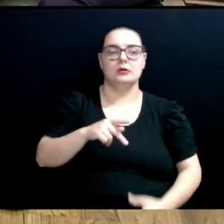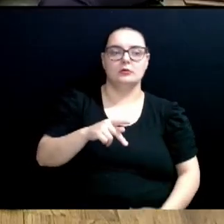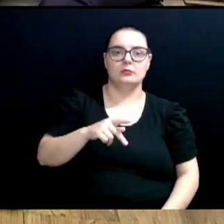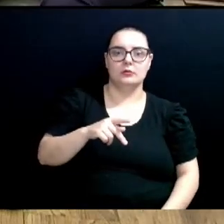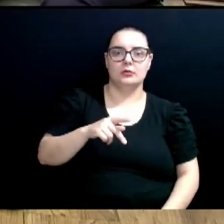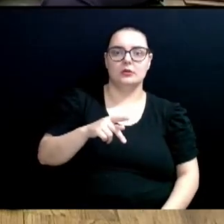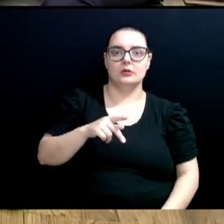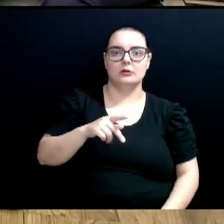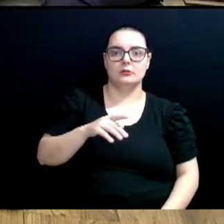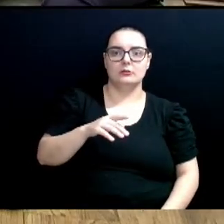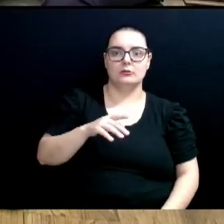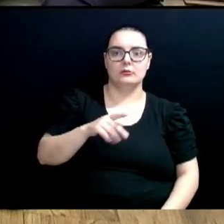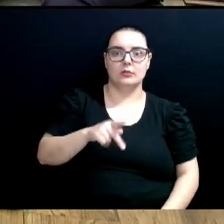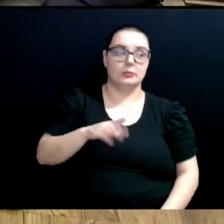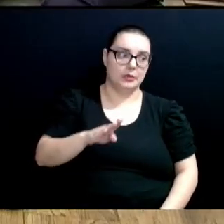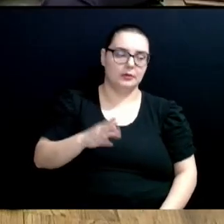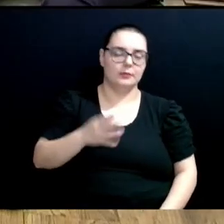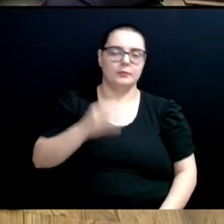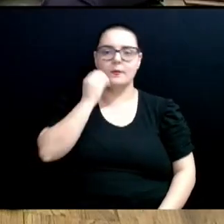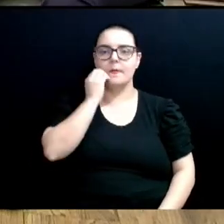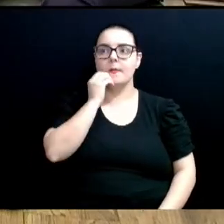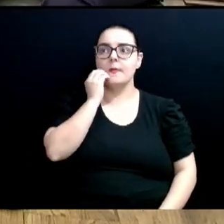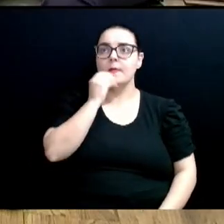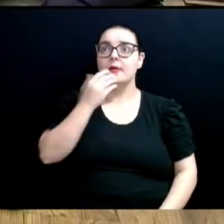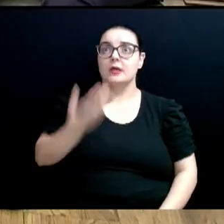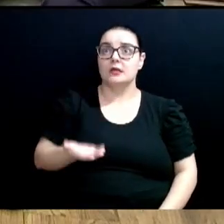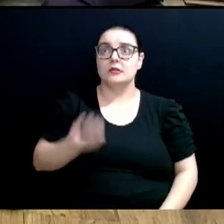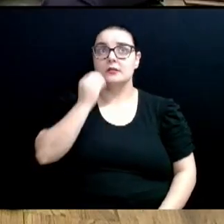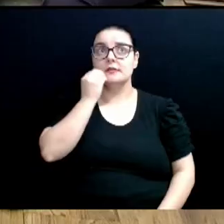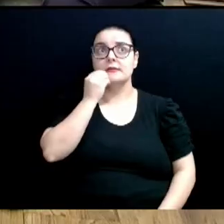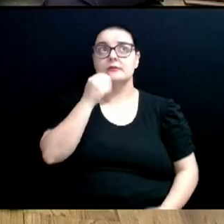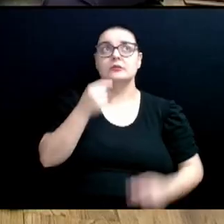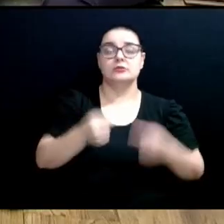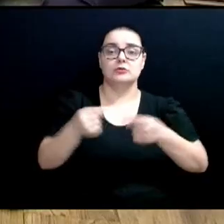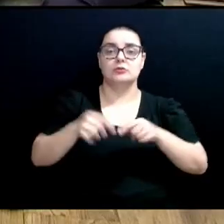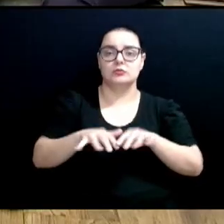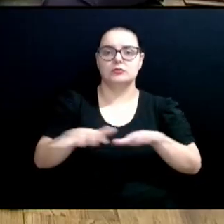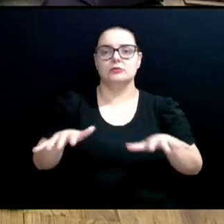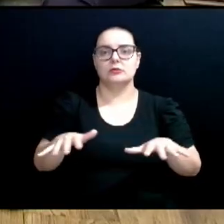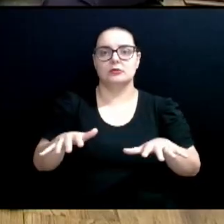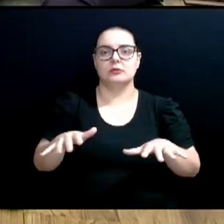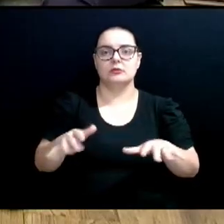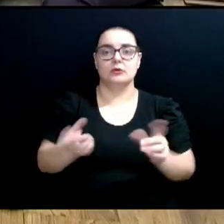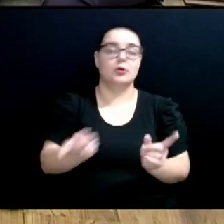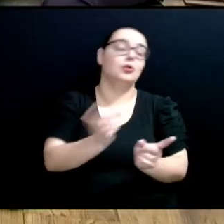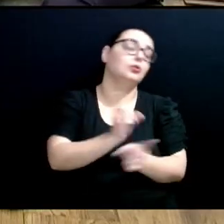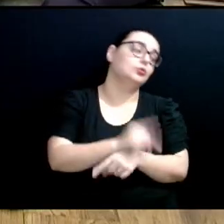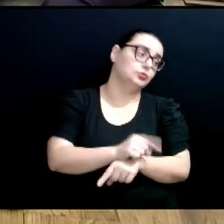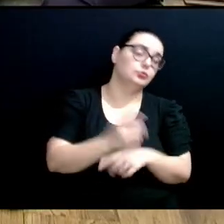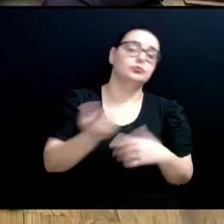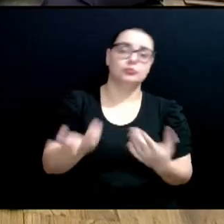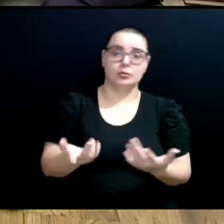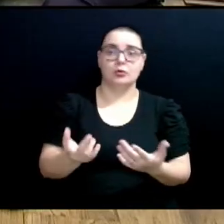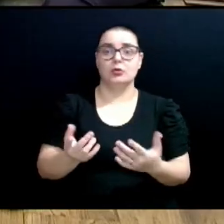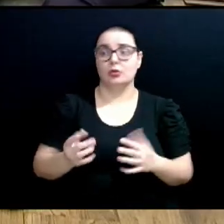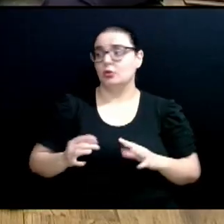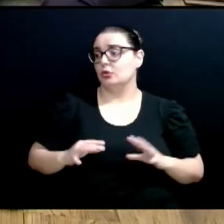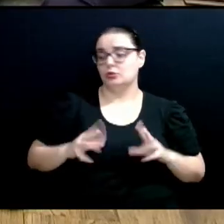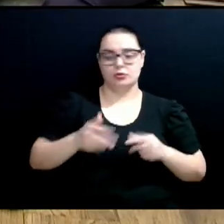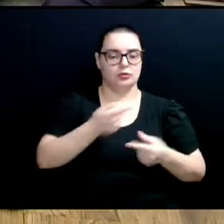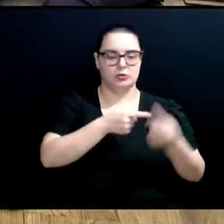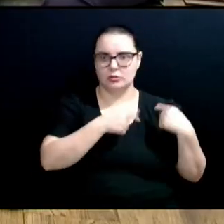Então, ela foi muito descentralizada na sua discussão, né? Ao contrário de praticamente todas as outras